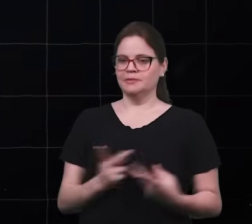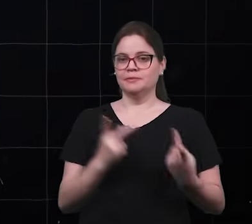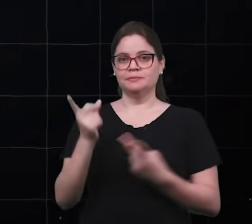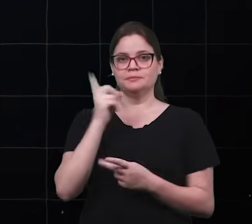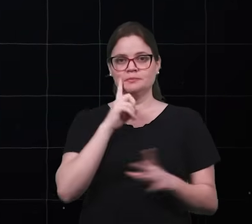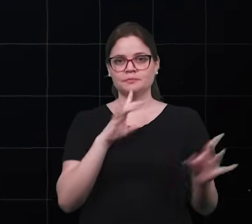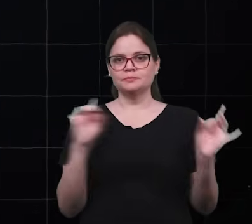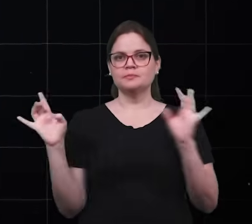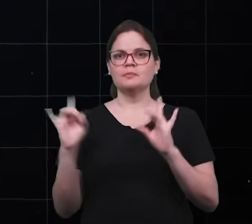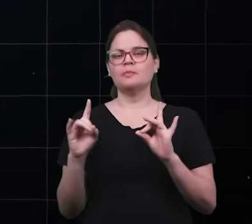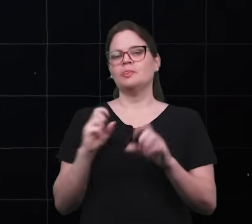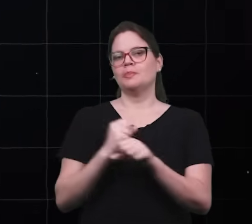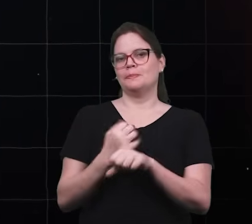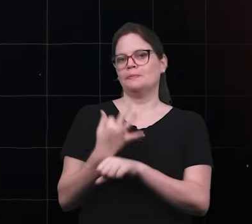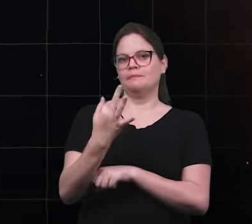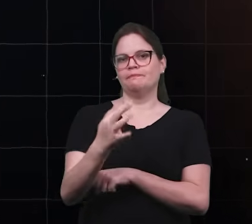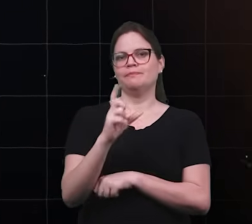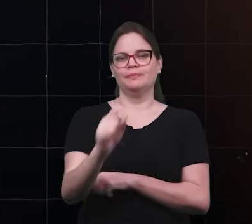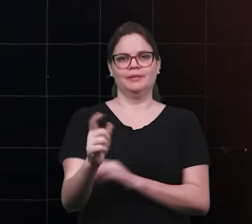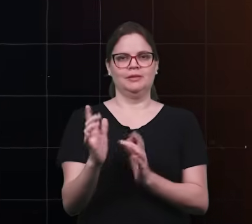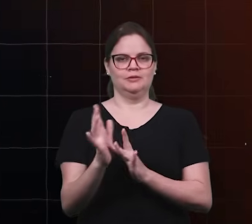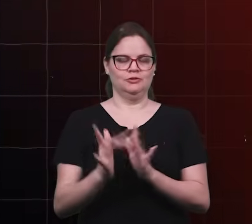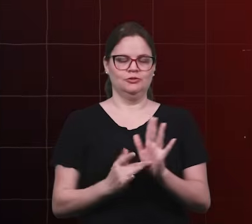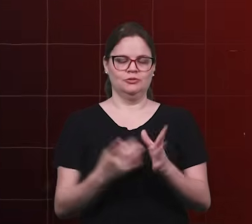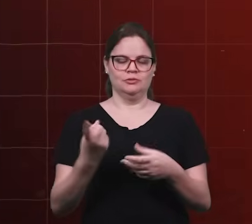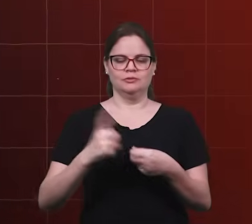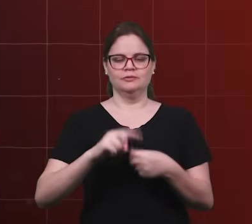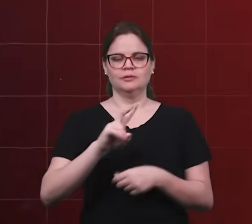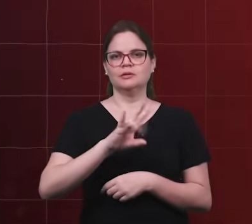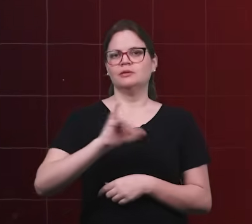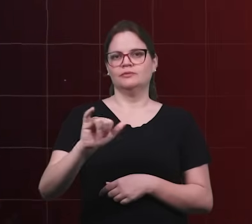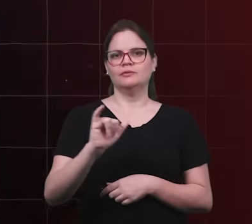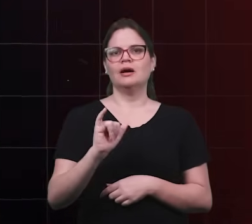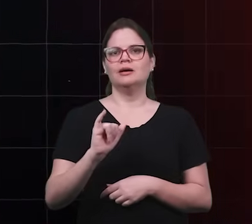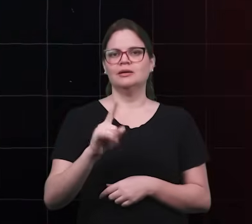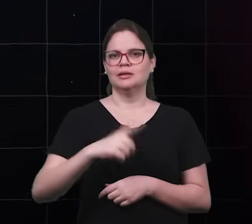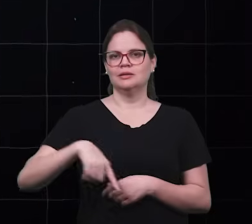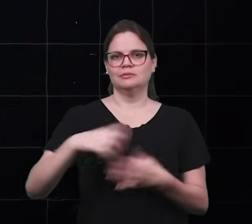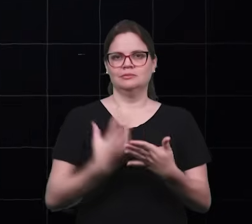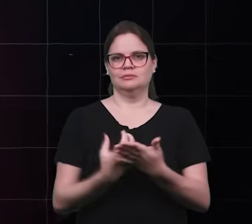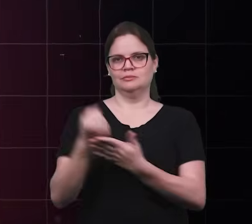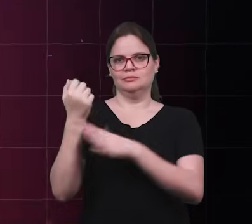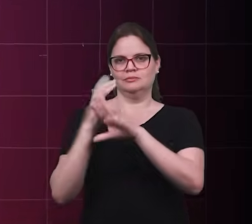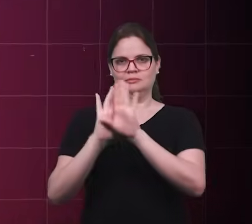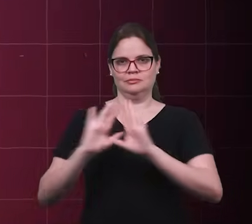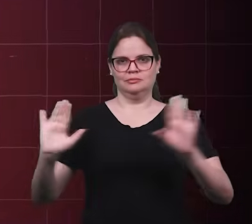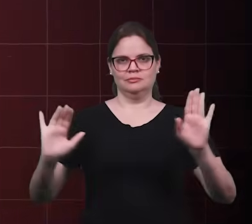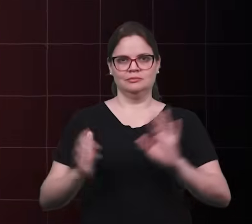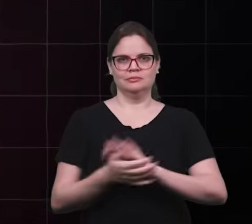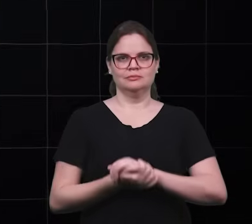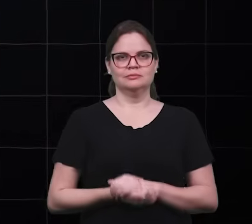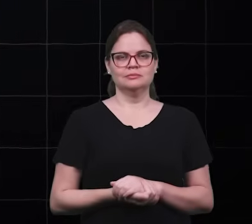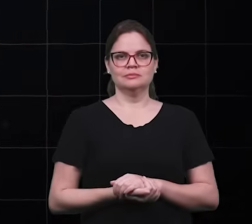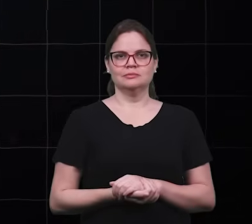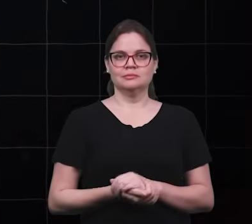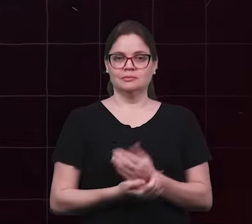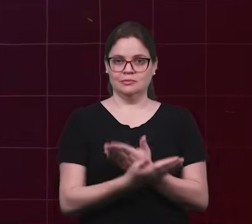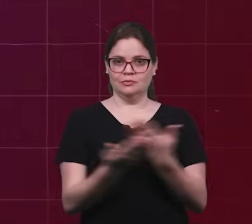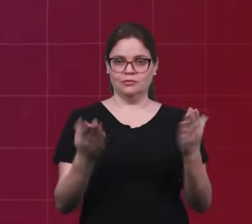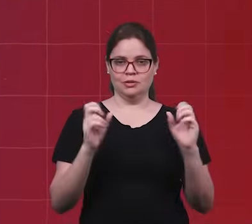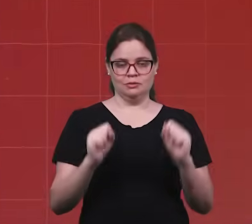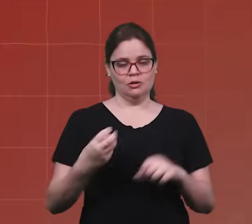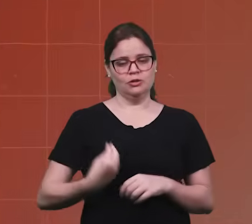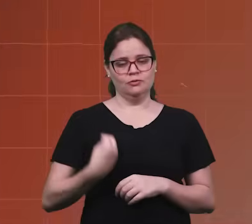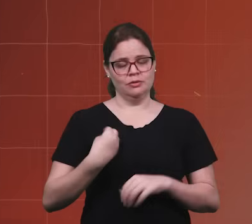com uma esperança, que Jesus ele vai voltar e vai nos levar para a eternidade. Você pode viver também